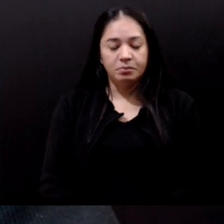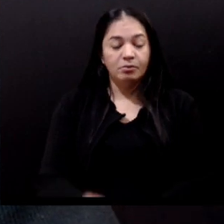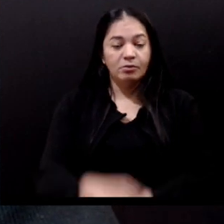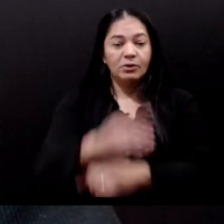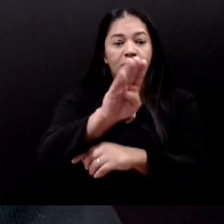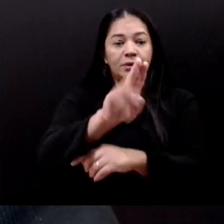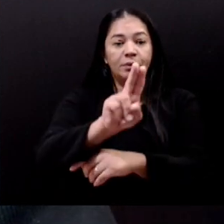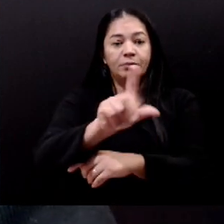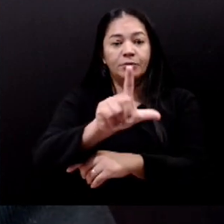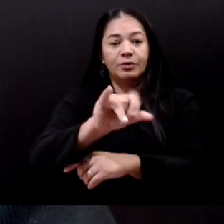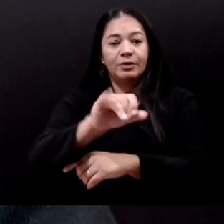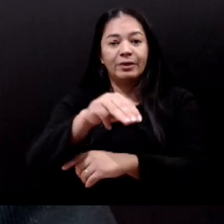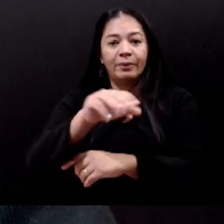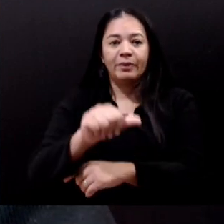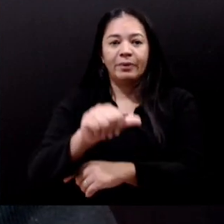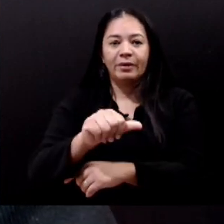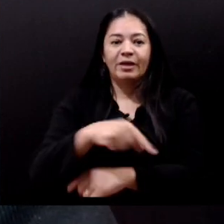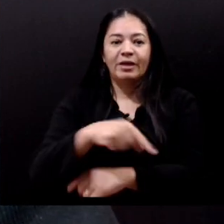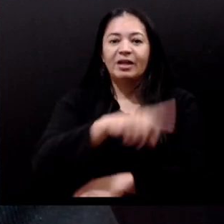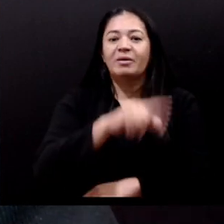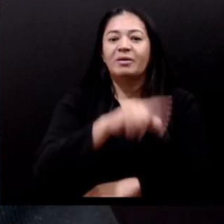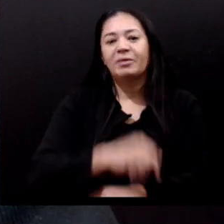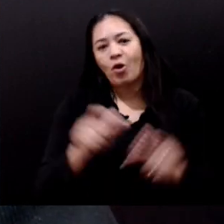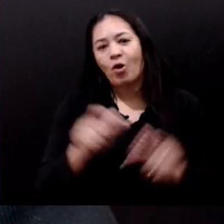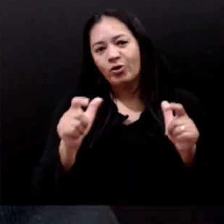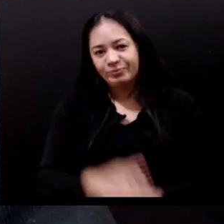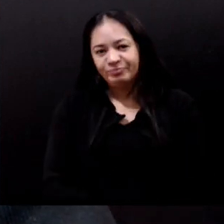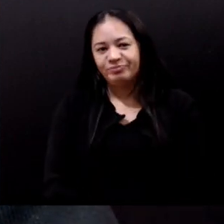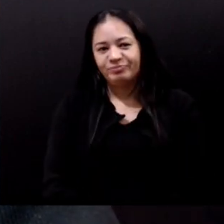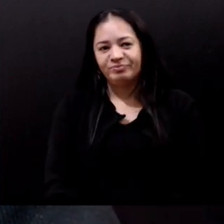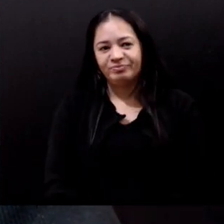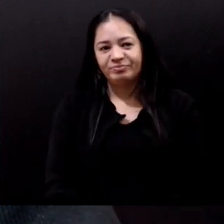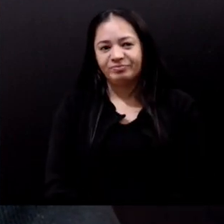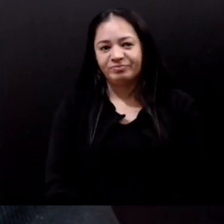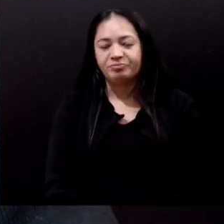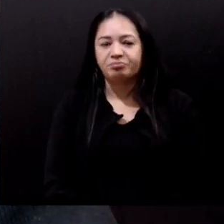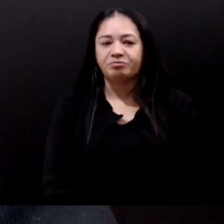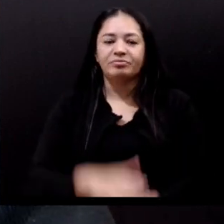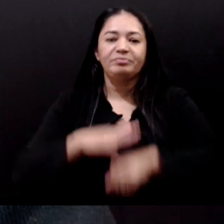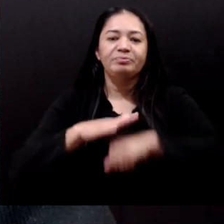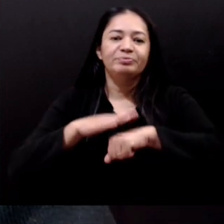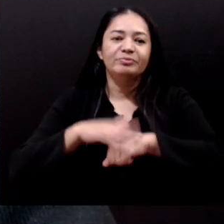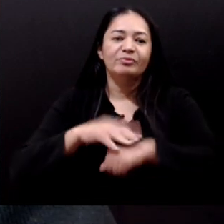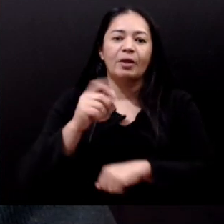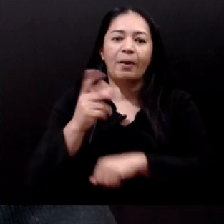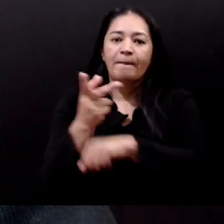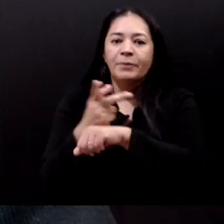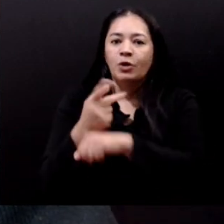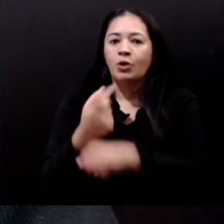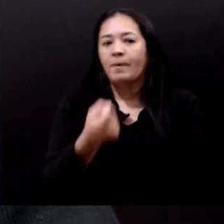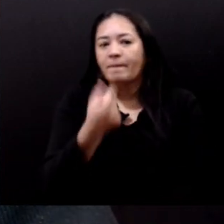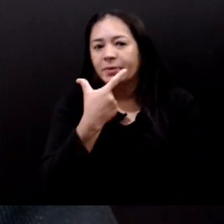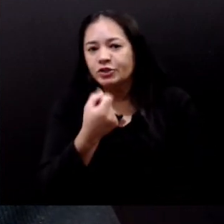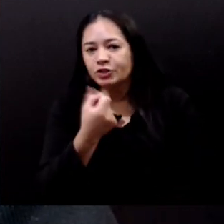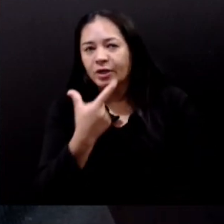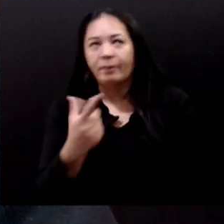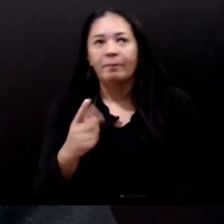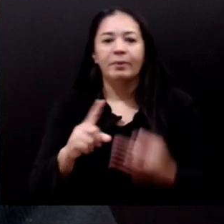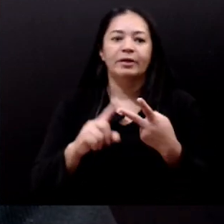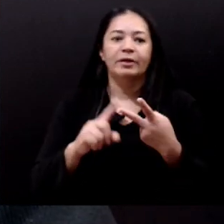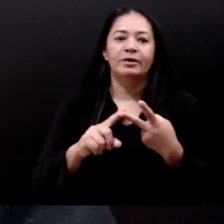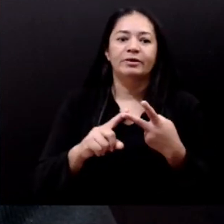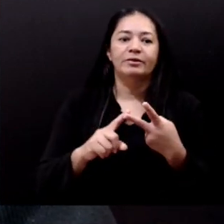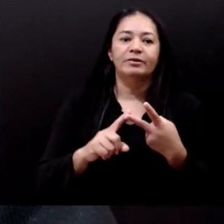Para algo que seja compensatório, fazer alguma coisa naquele sentido de procurar medicamentos, procurar uma indução de vômitos,